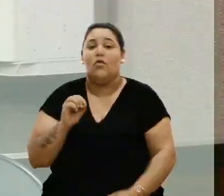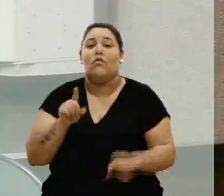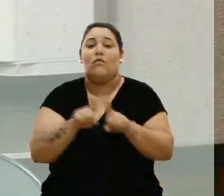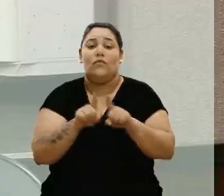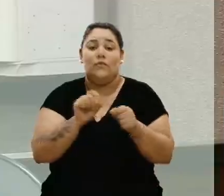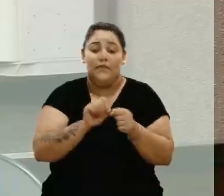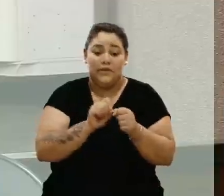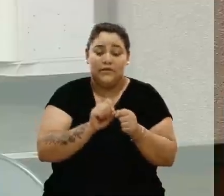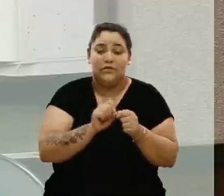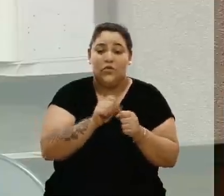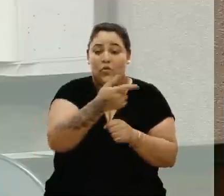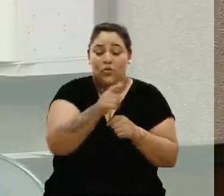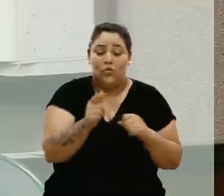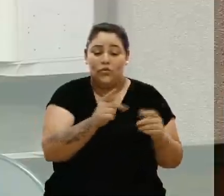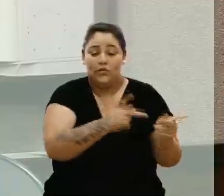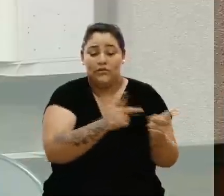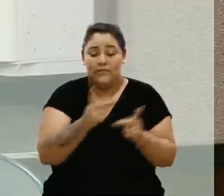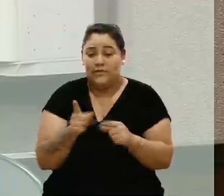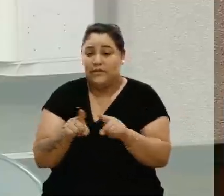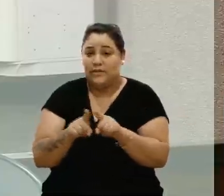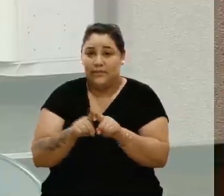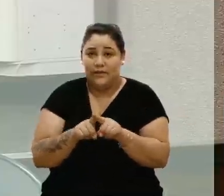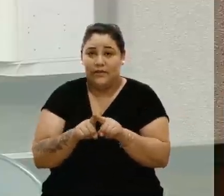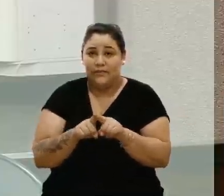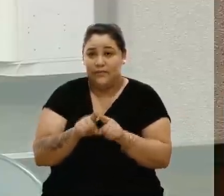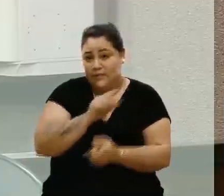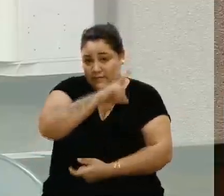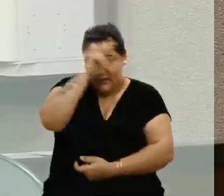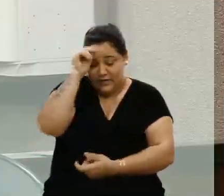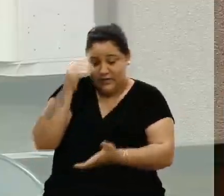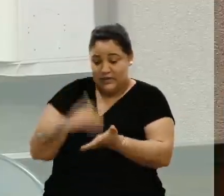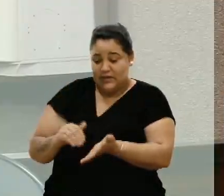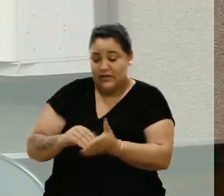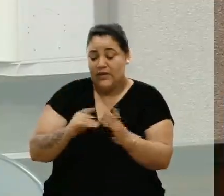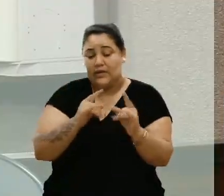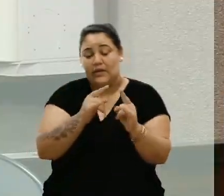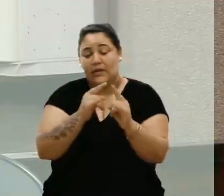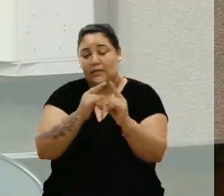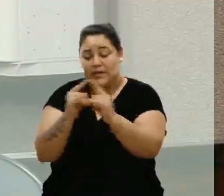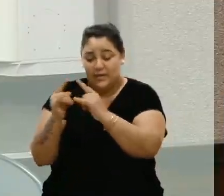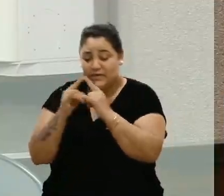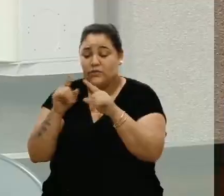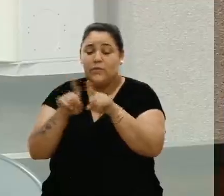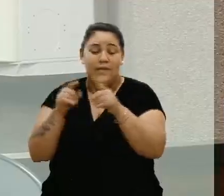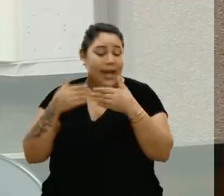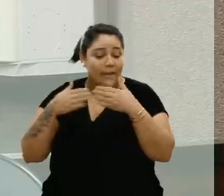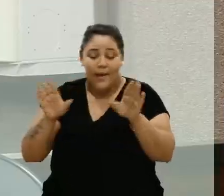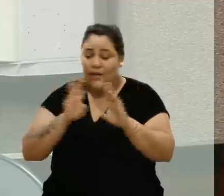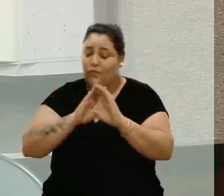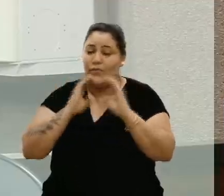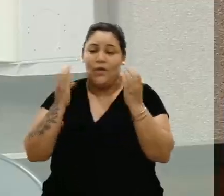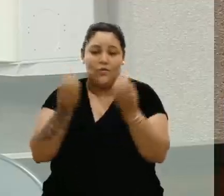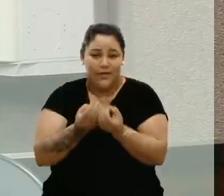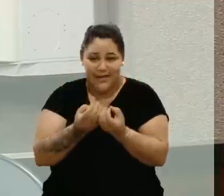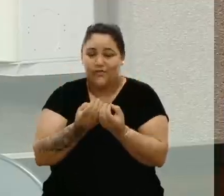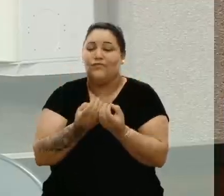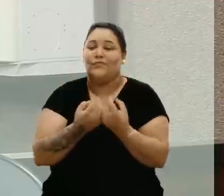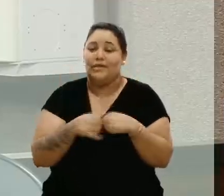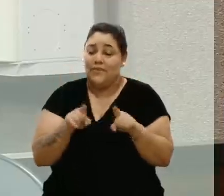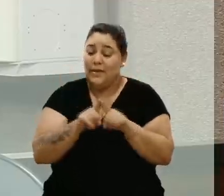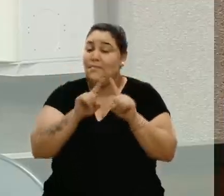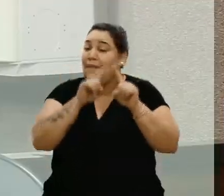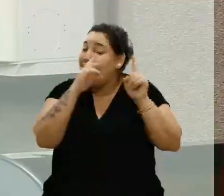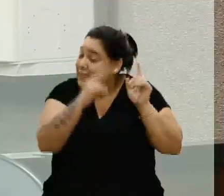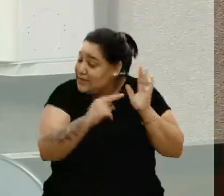para mais 2, 3 regiões. Então, o prefeito e a Secretaria da Habitação estão à disposição da comunidade, mas fiquem atentos que tem mais